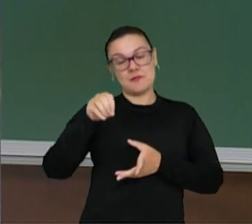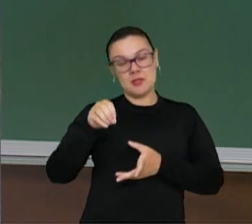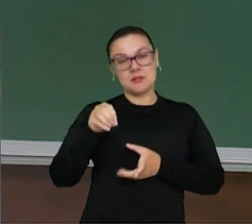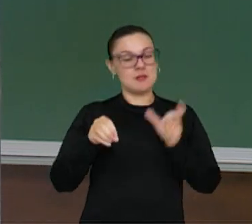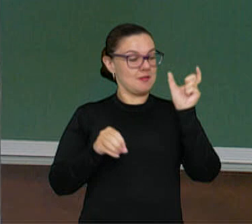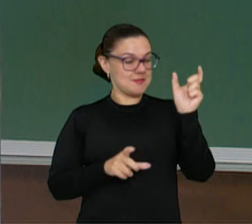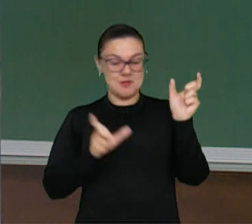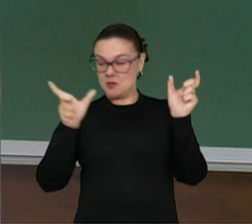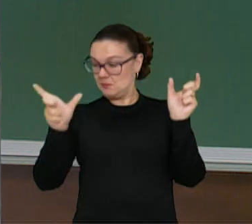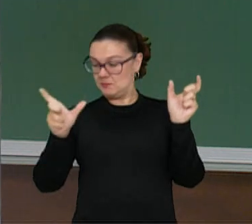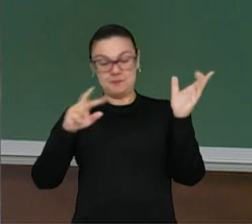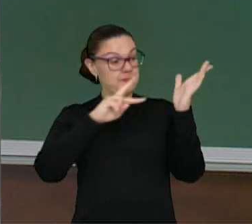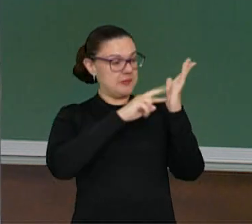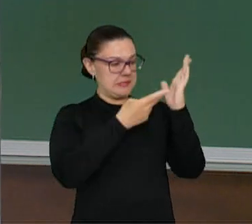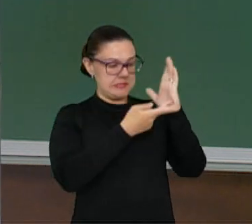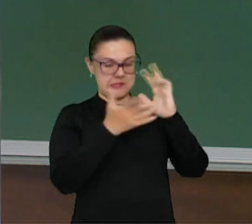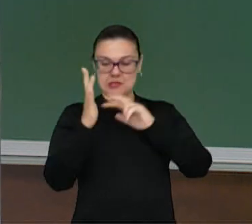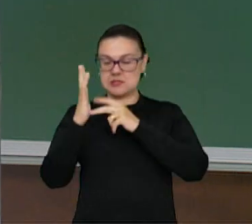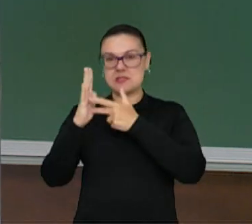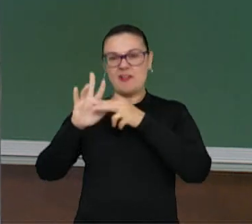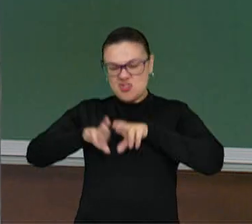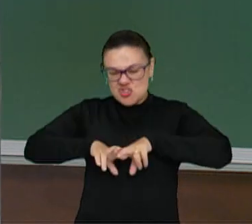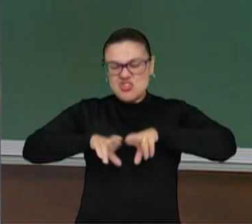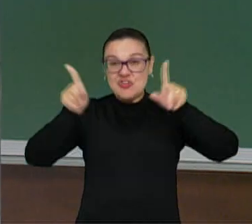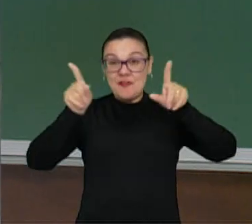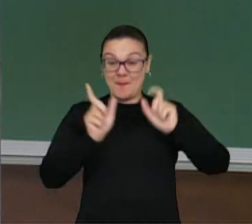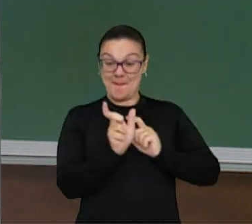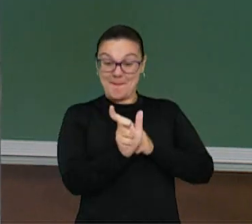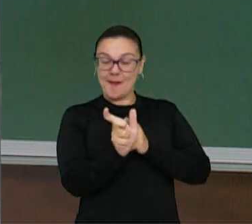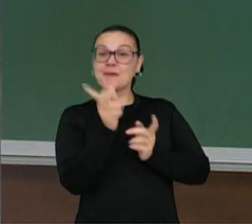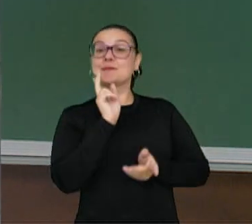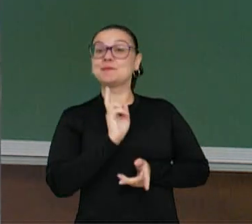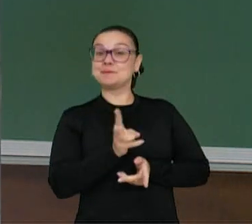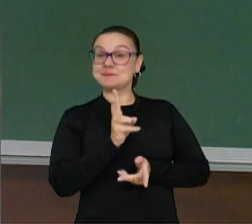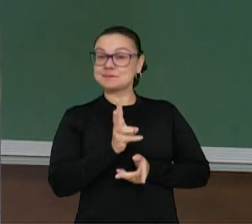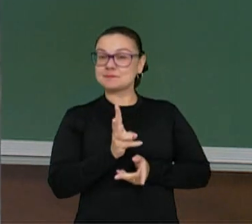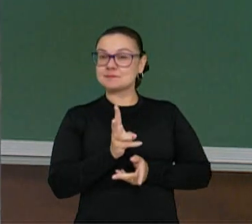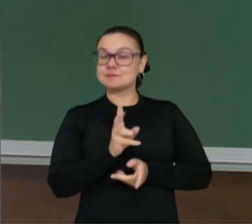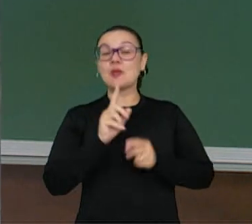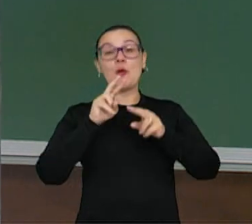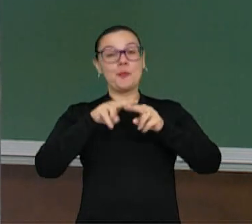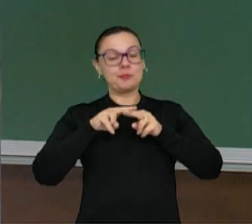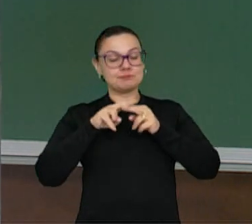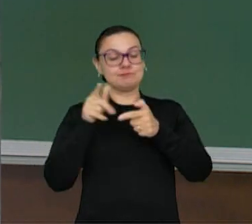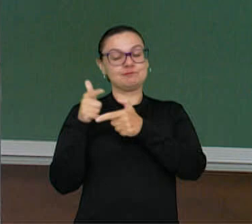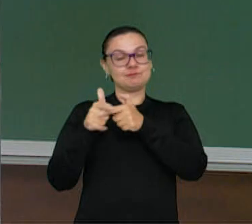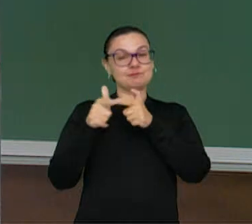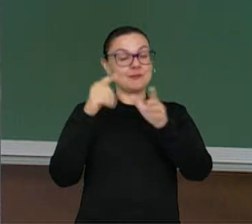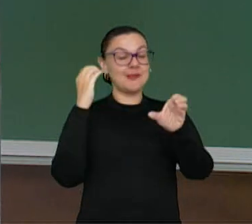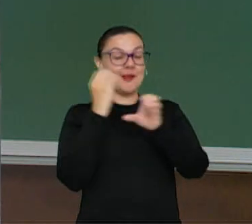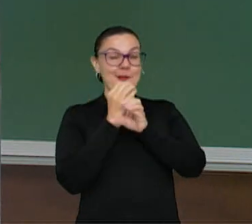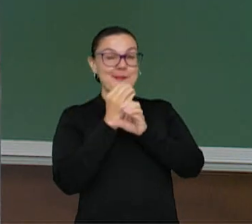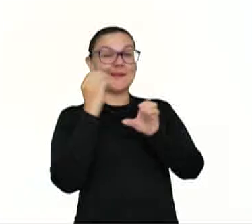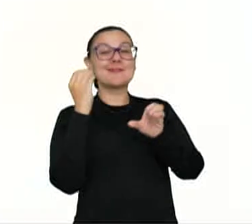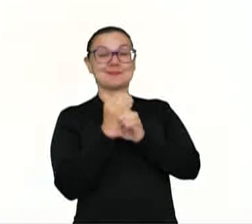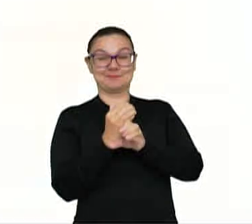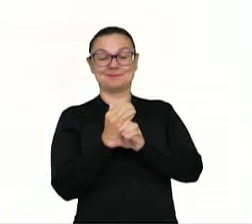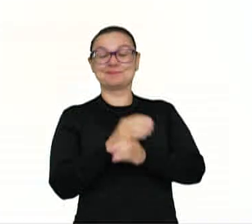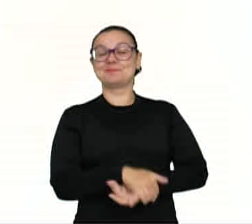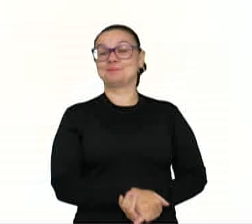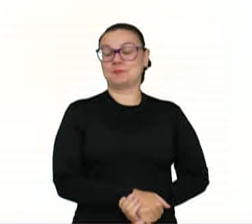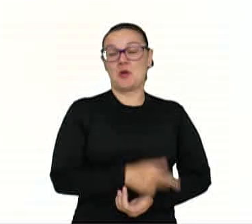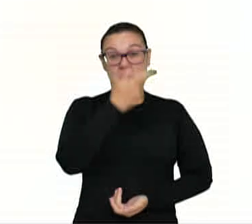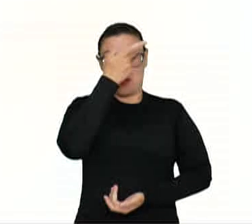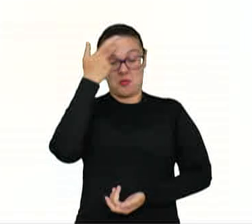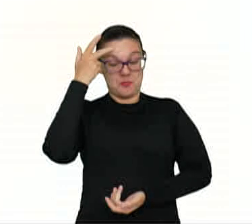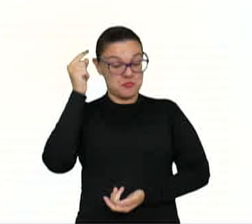os dois significados são feitos com a mesma palavra. Então, por isso que houve ali um problema de compreensão, né? A